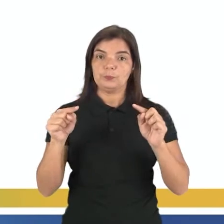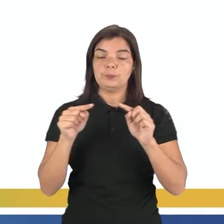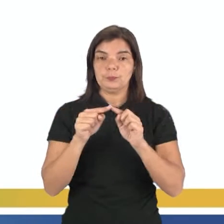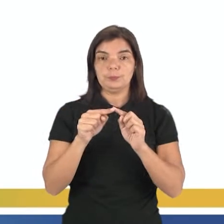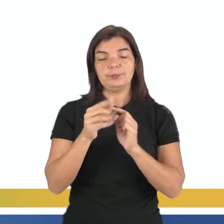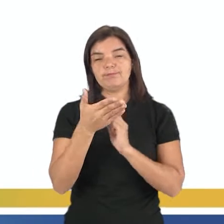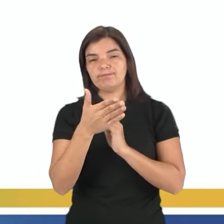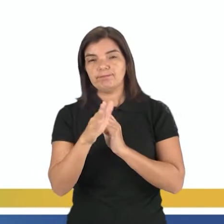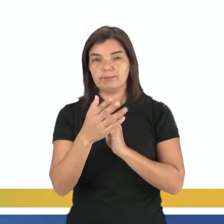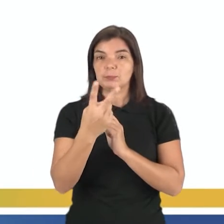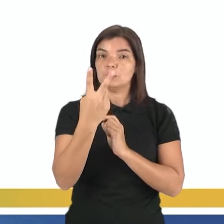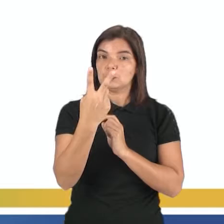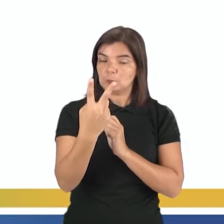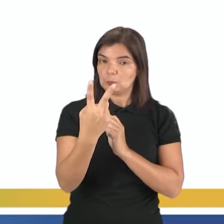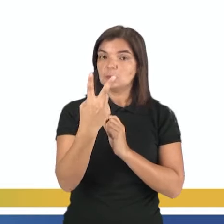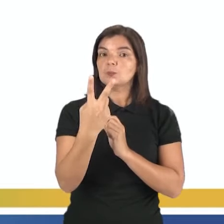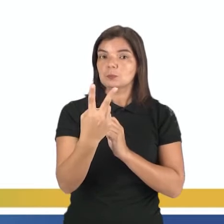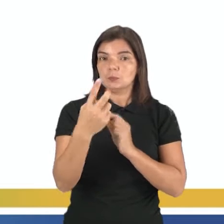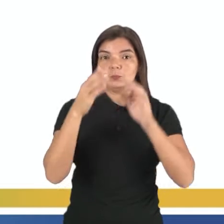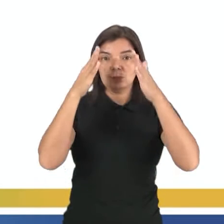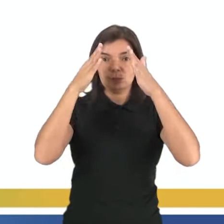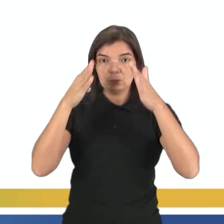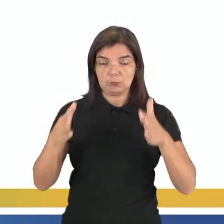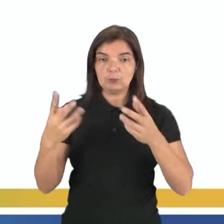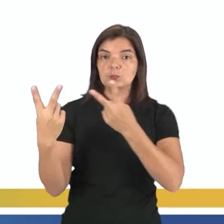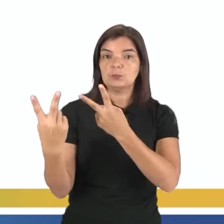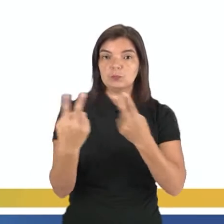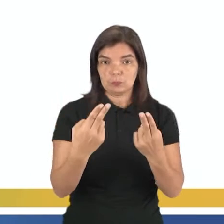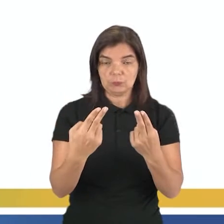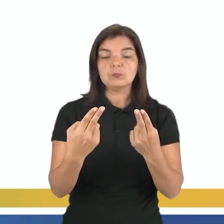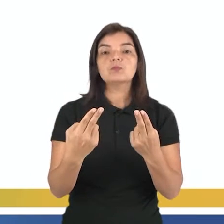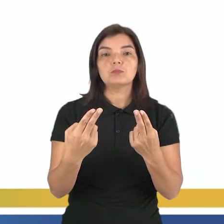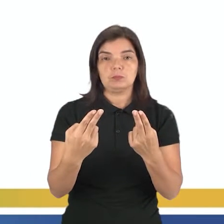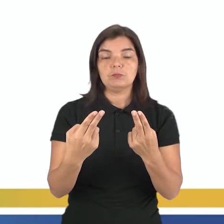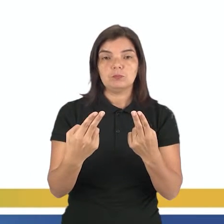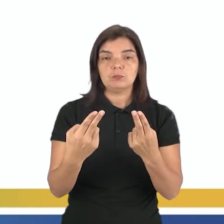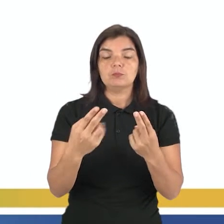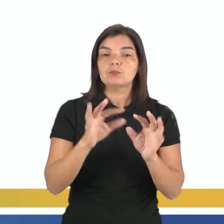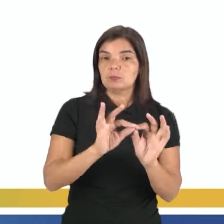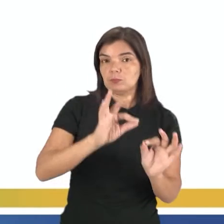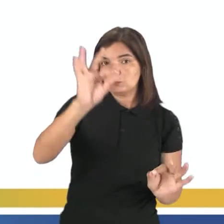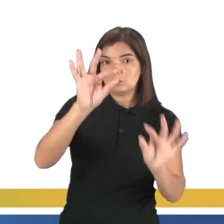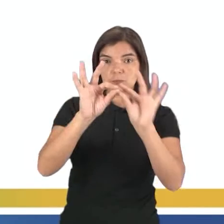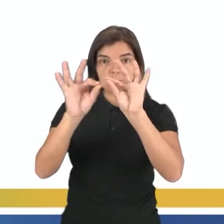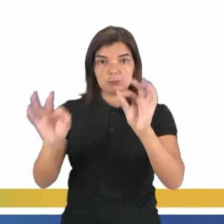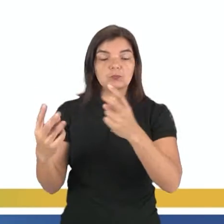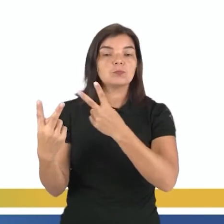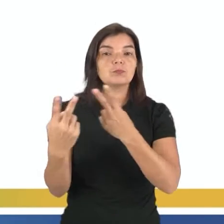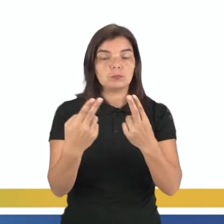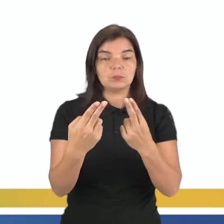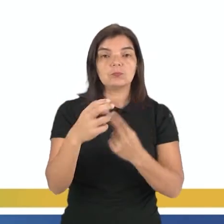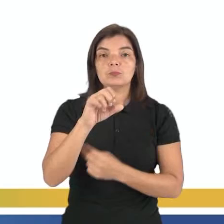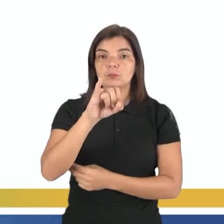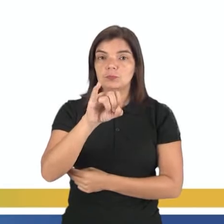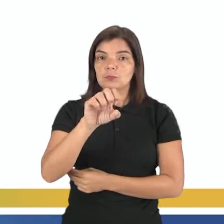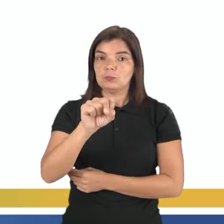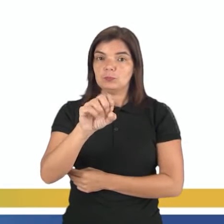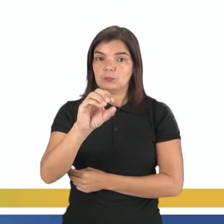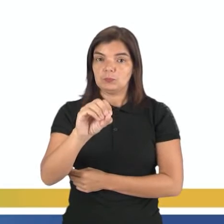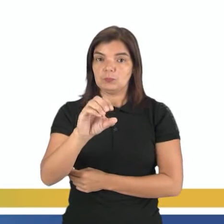possui pelo menos dois lados com a mesma medida de comprimento. Então, esse triângulo é chamado